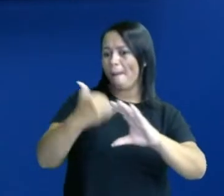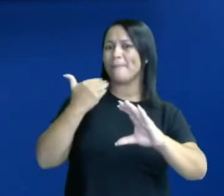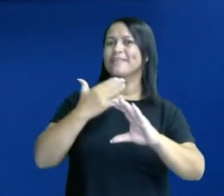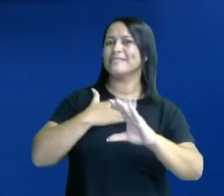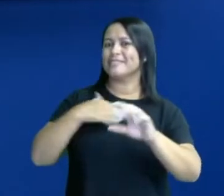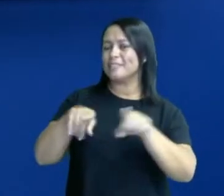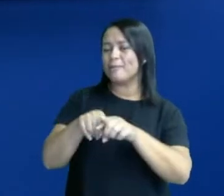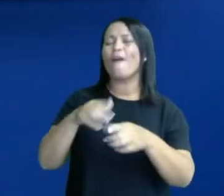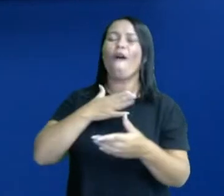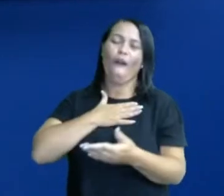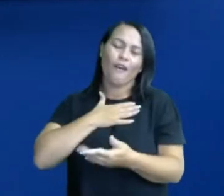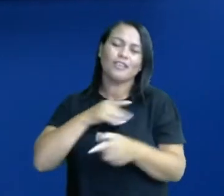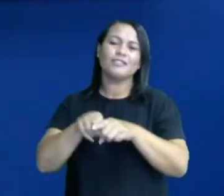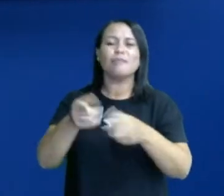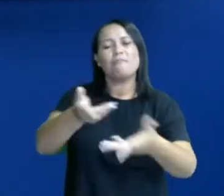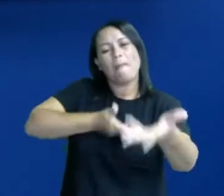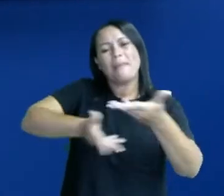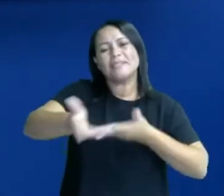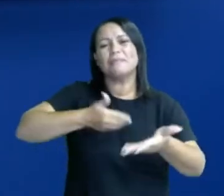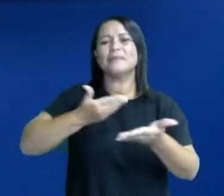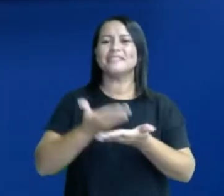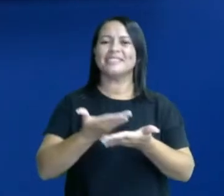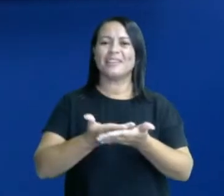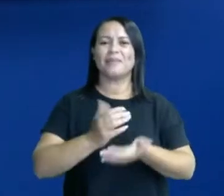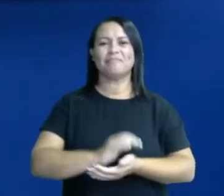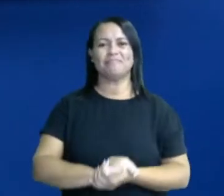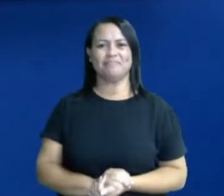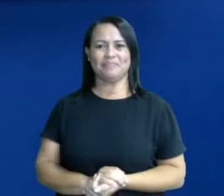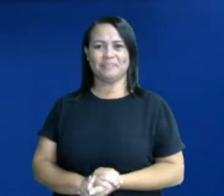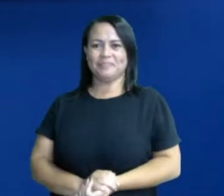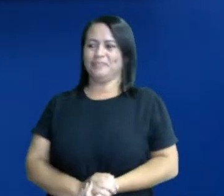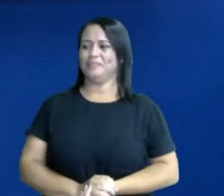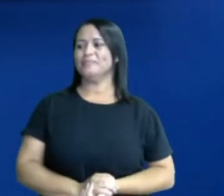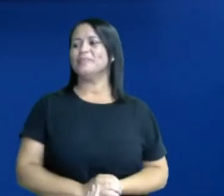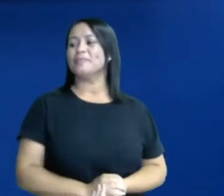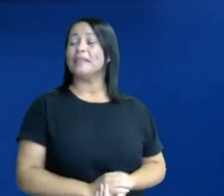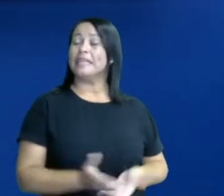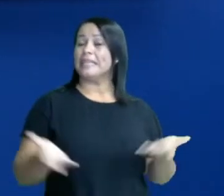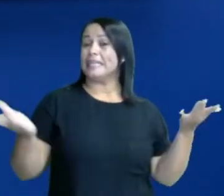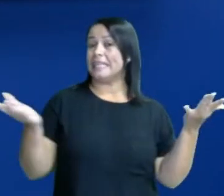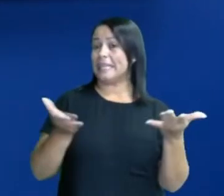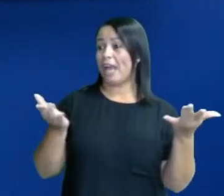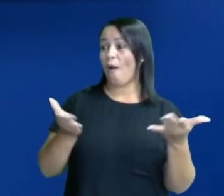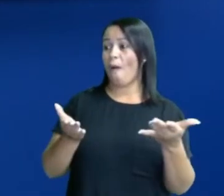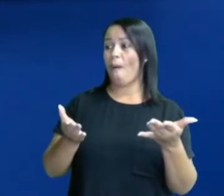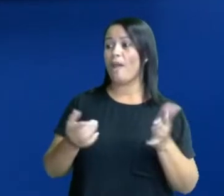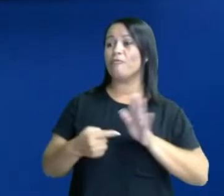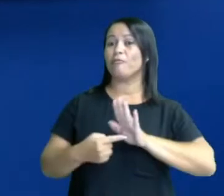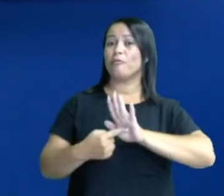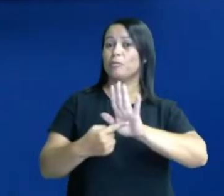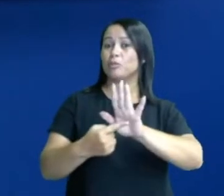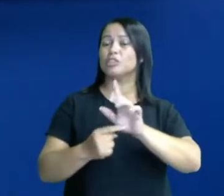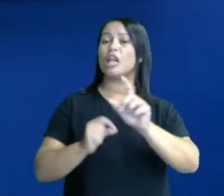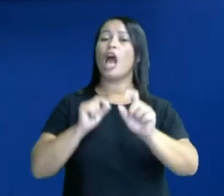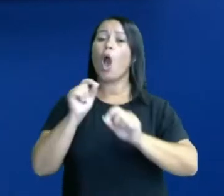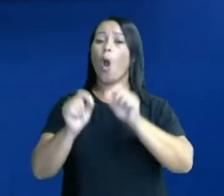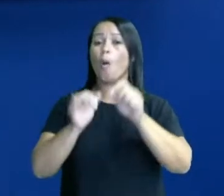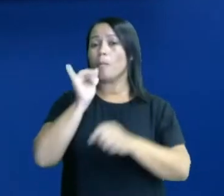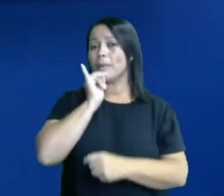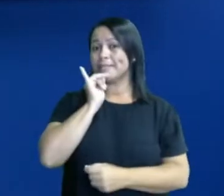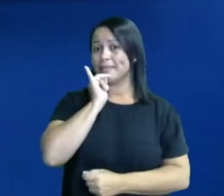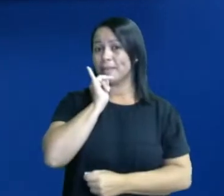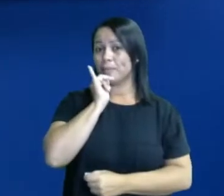vocês produzindo também, participando das nossas aulas. E agora eu vou mostrar para vocês como